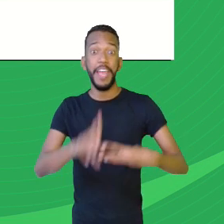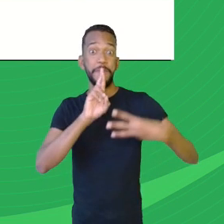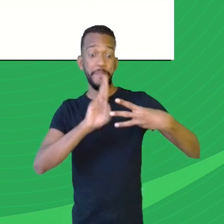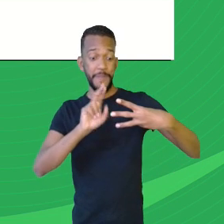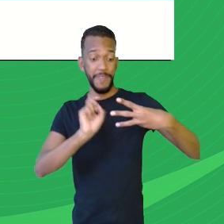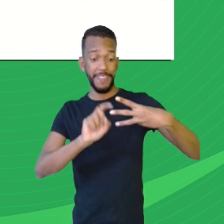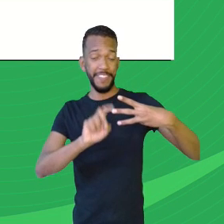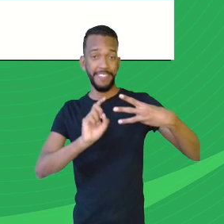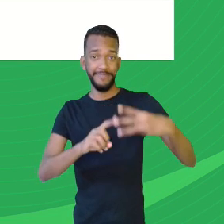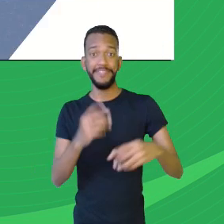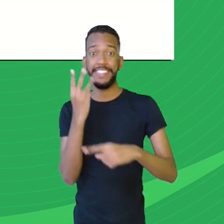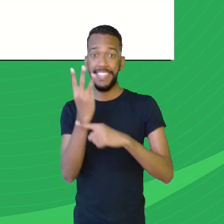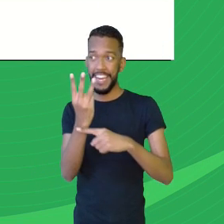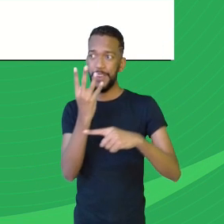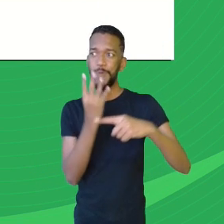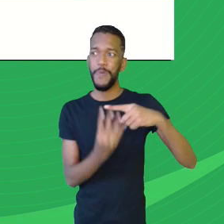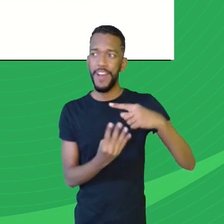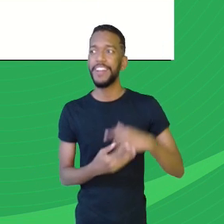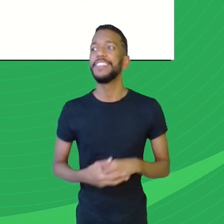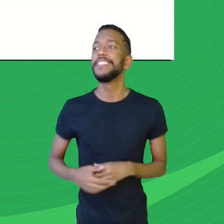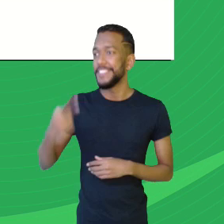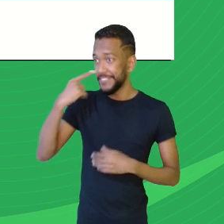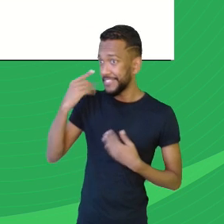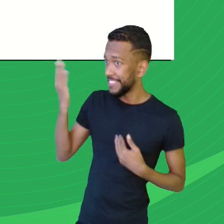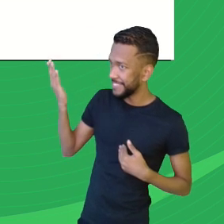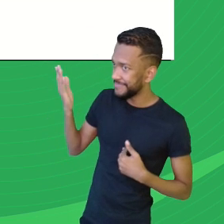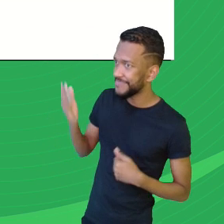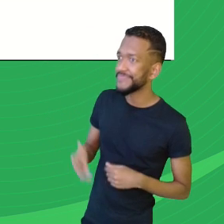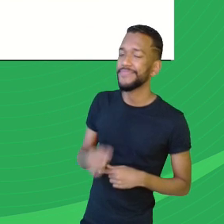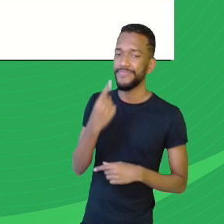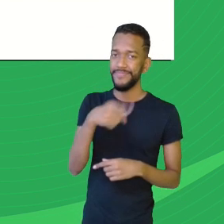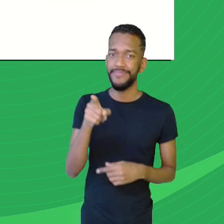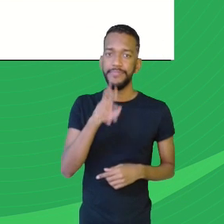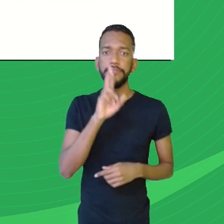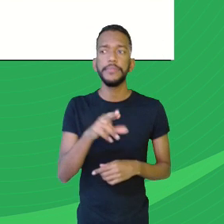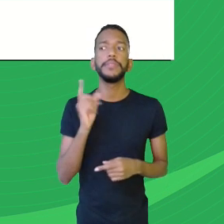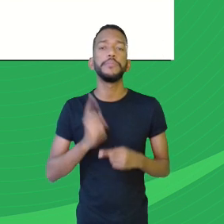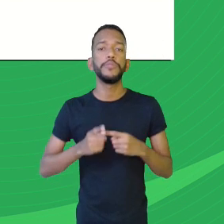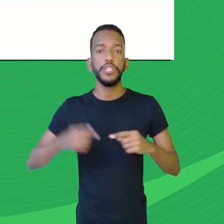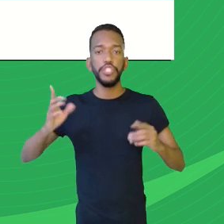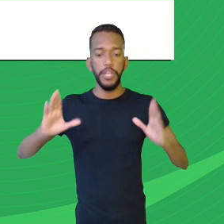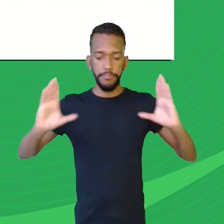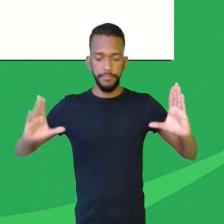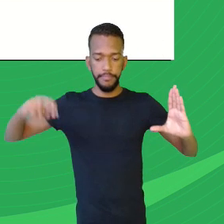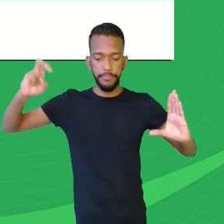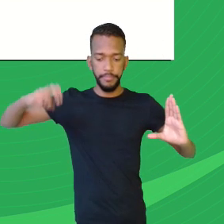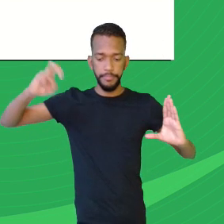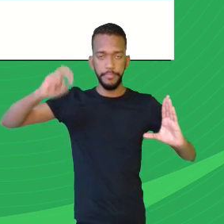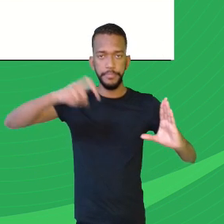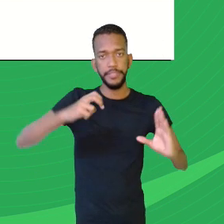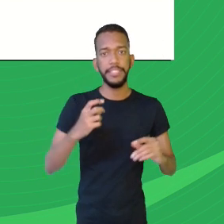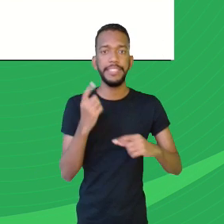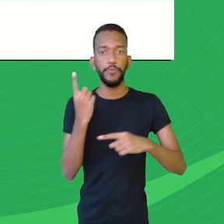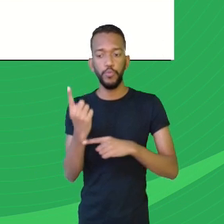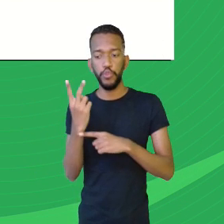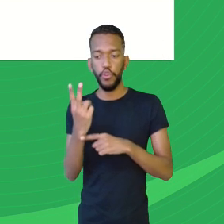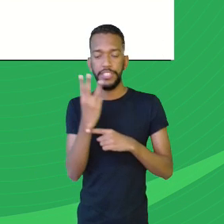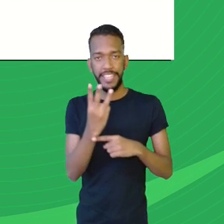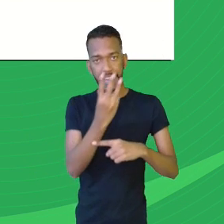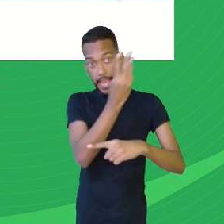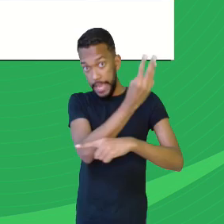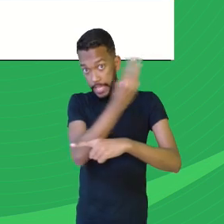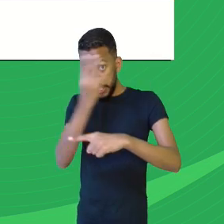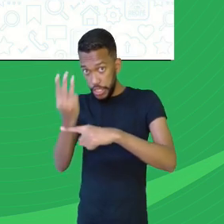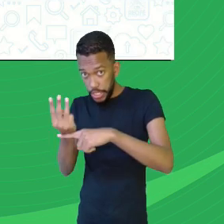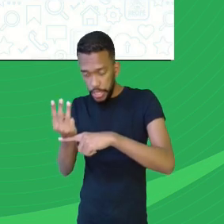3/4, não é isso? Olha só, 3/4, porque ela andou 3 partes de